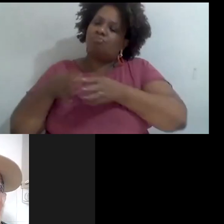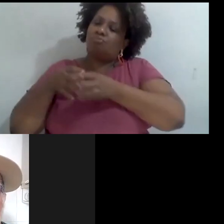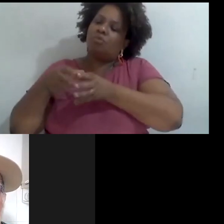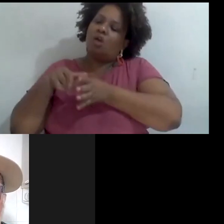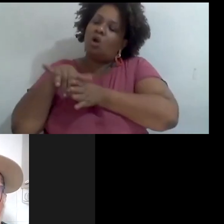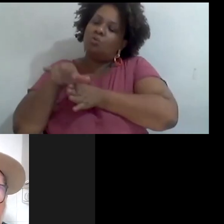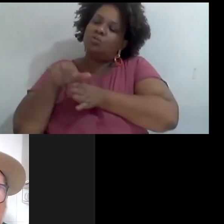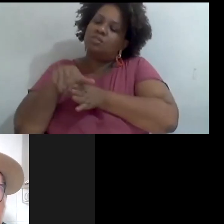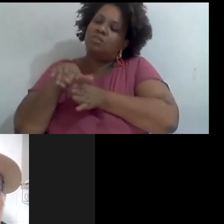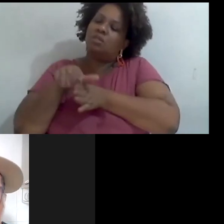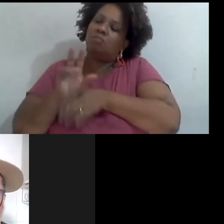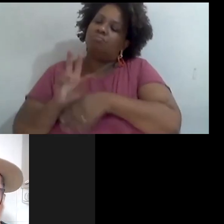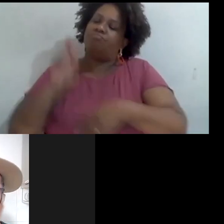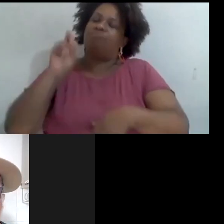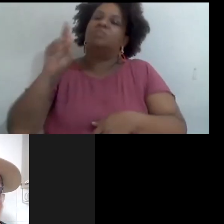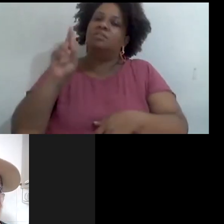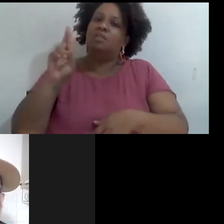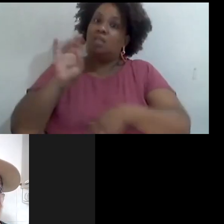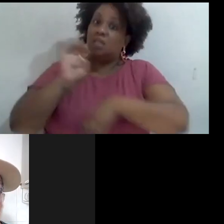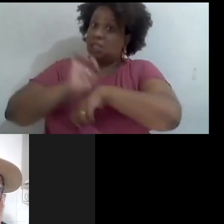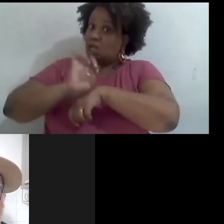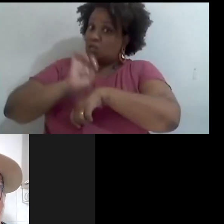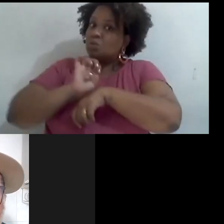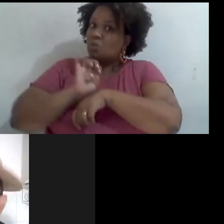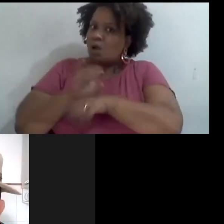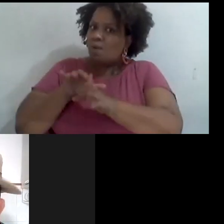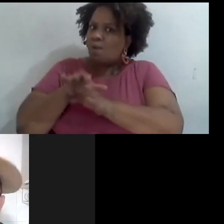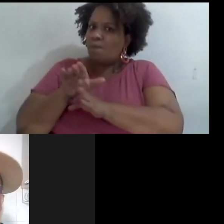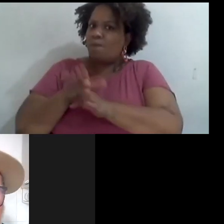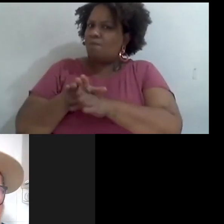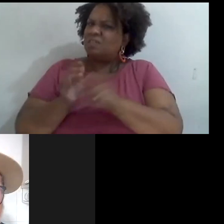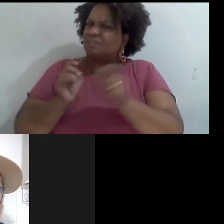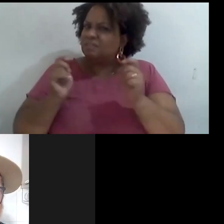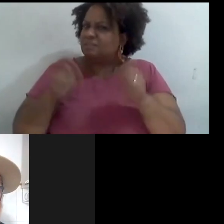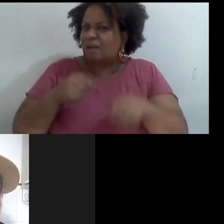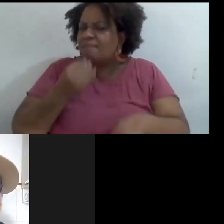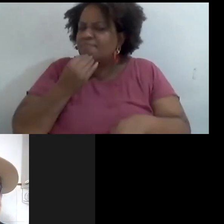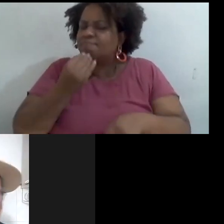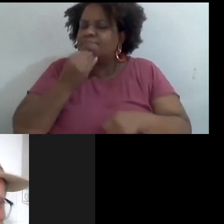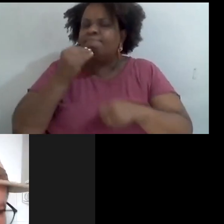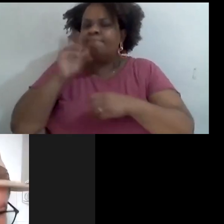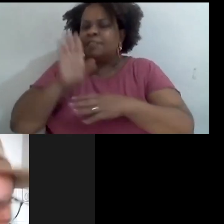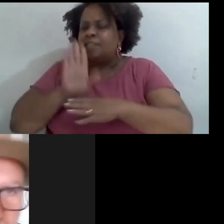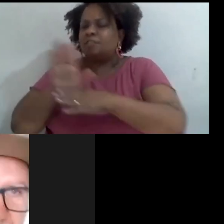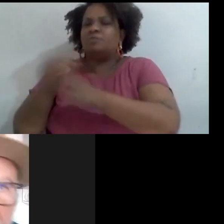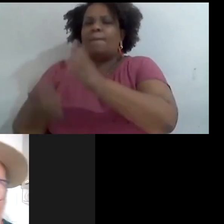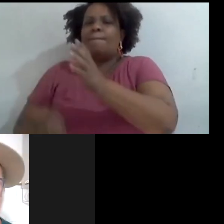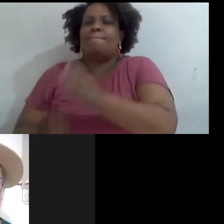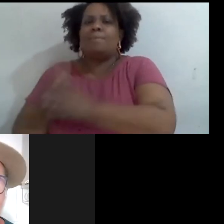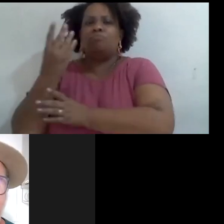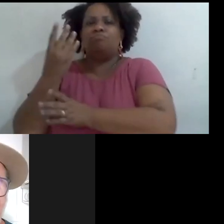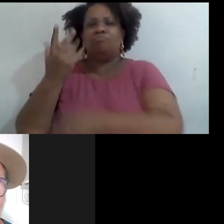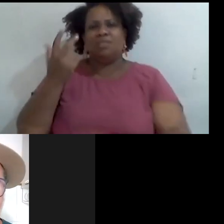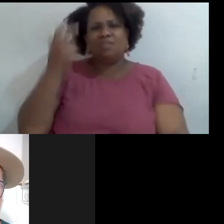deliberativo, o Conselho Estadual, será se não poderia ajudar nessa implementação dessa cultura,